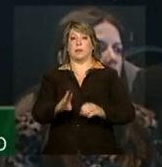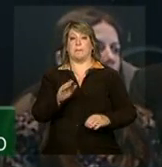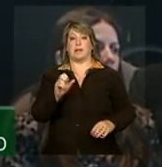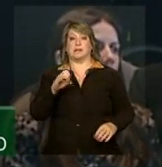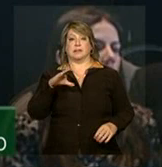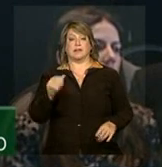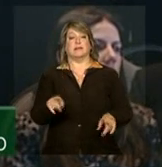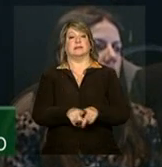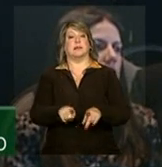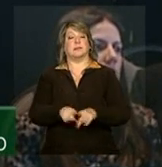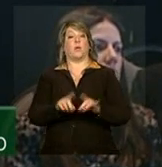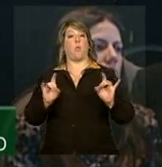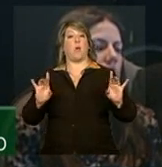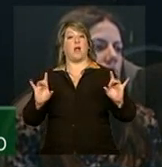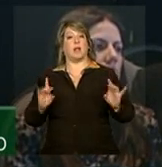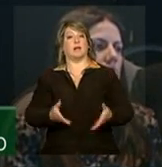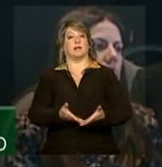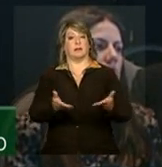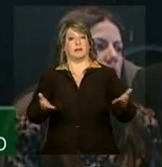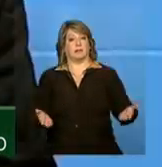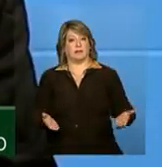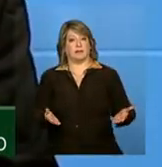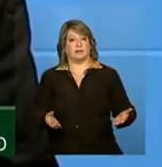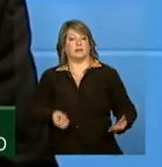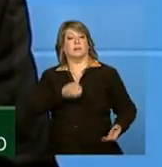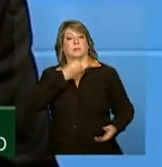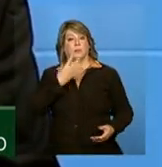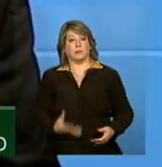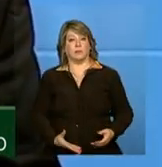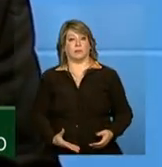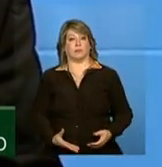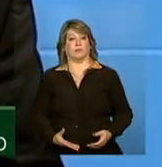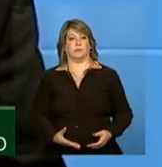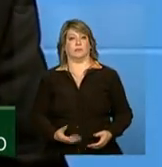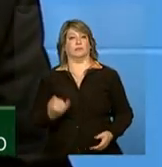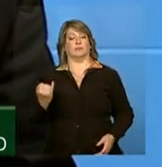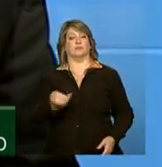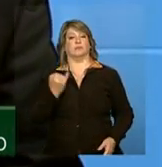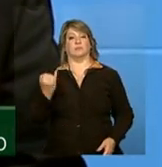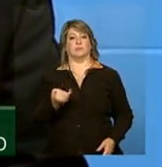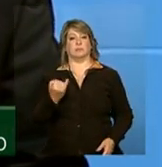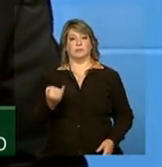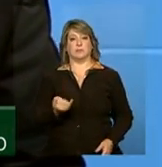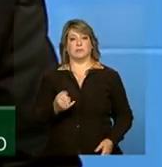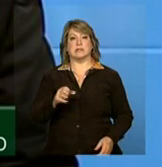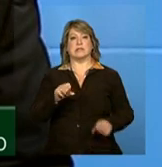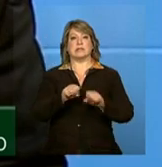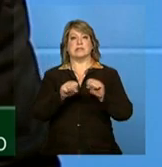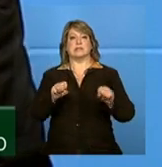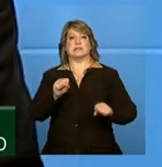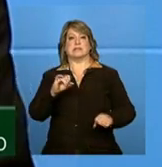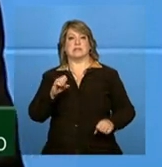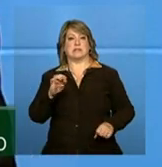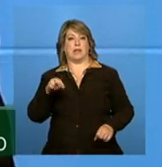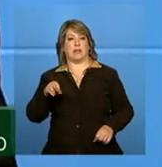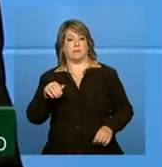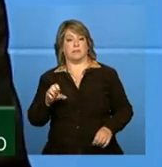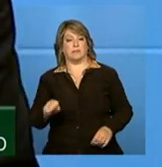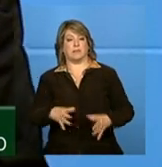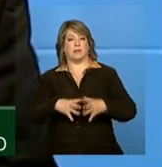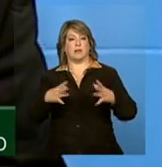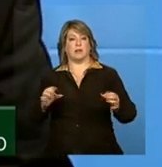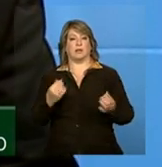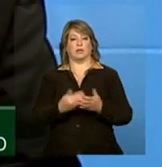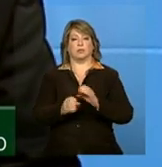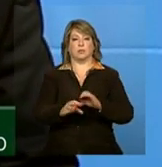que seja de qualidade, consistente, e sistemas abrangentes de proteção social para crianças